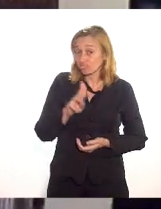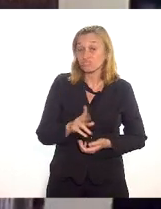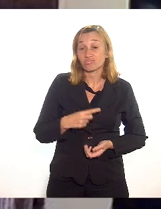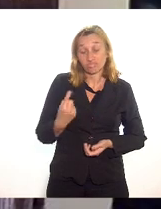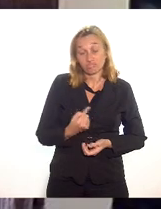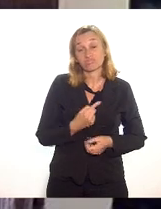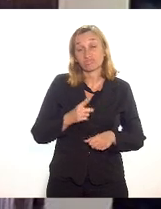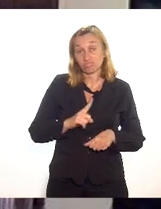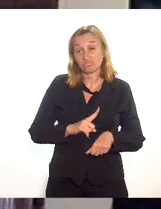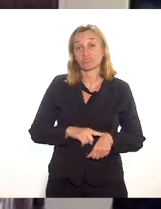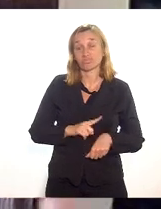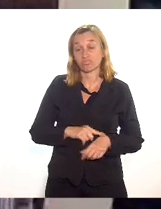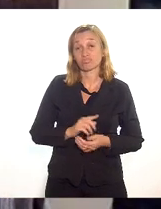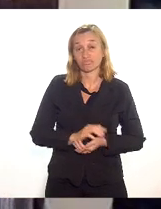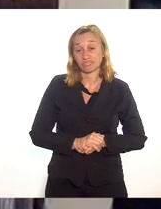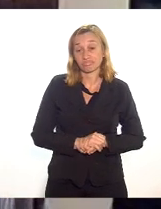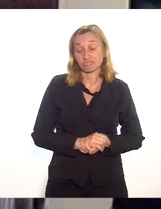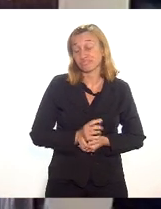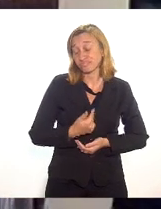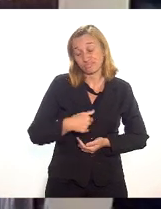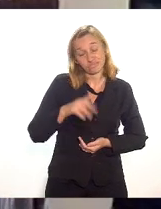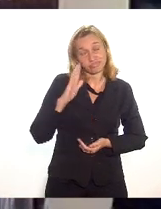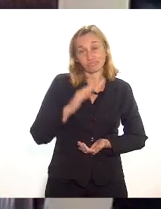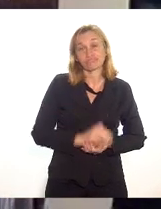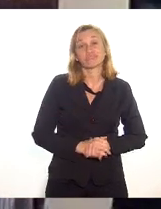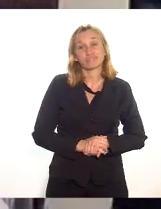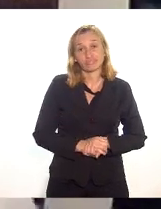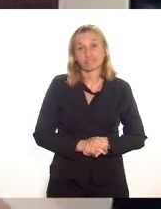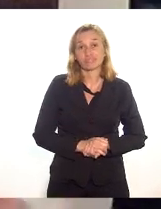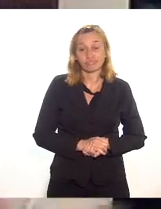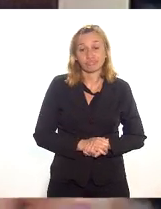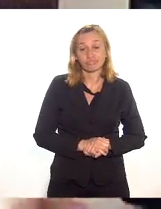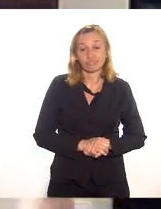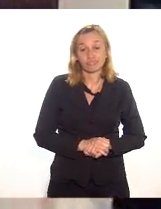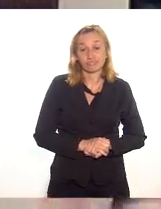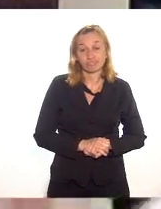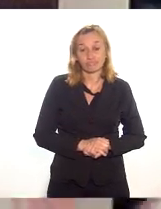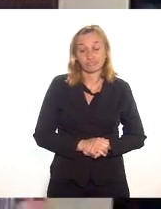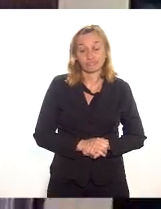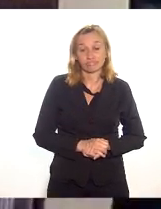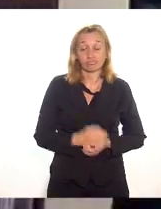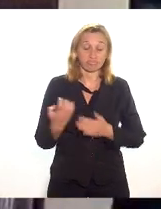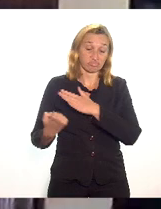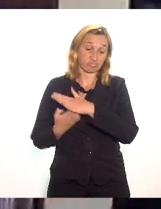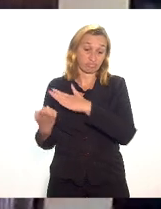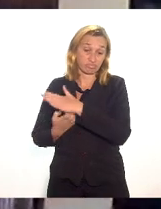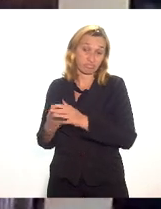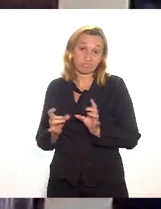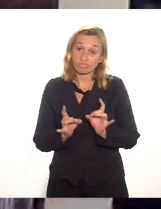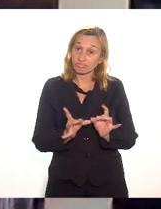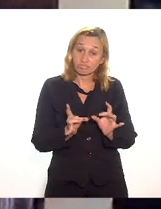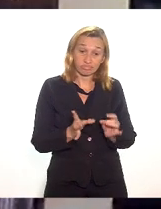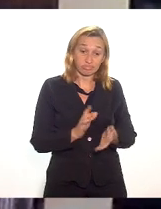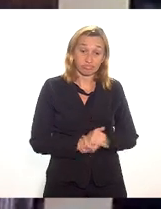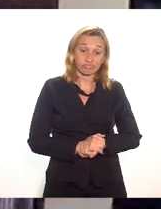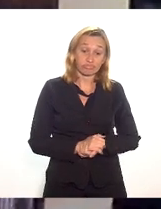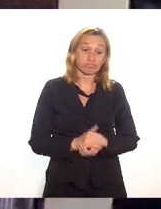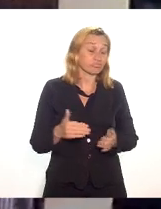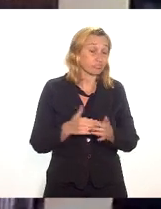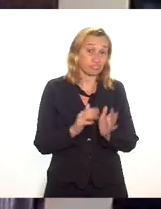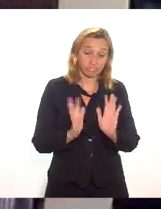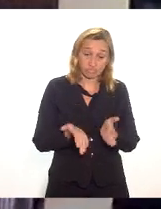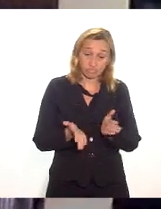desse sistema, e por aí vai. Ou seja, as empresas privatizadas até